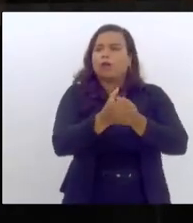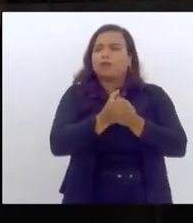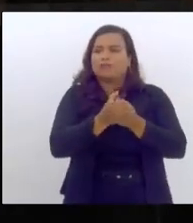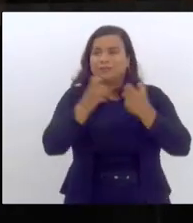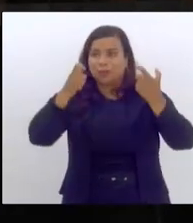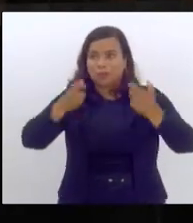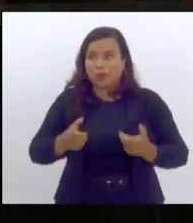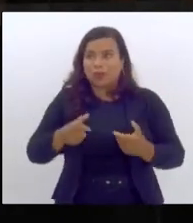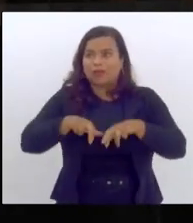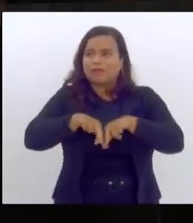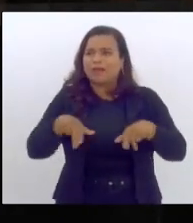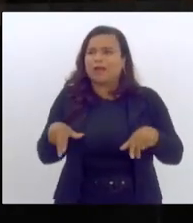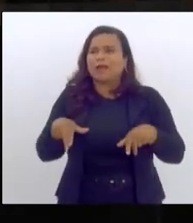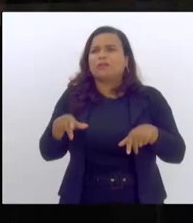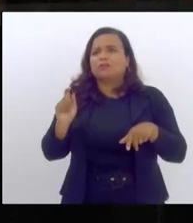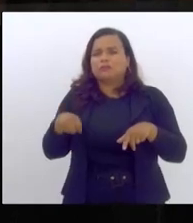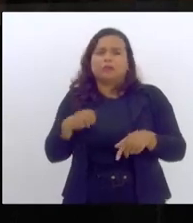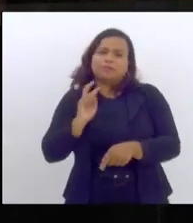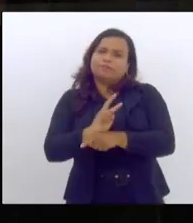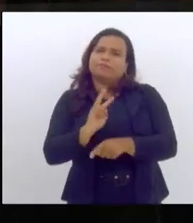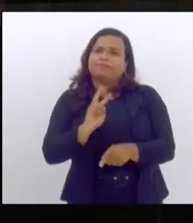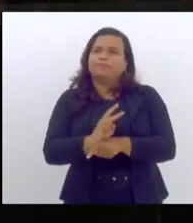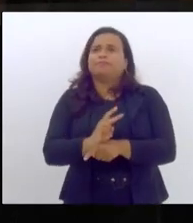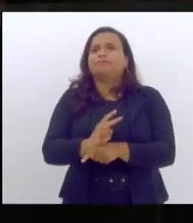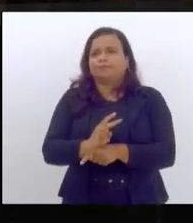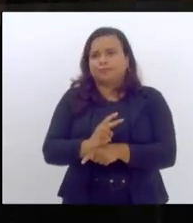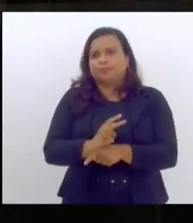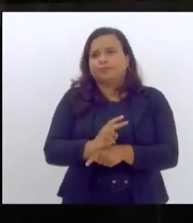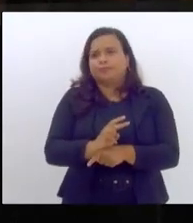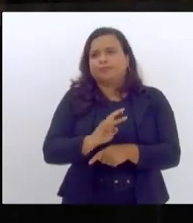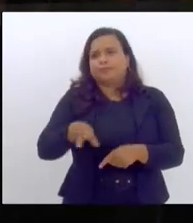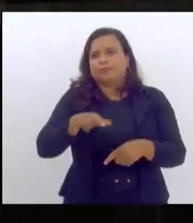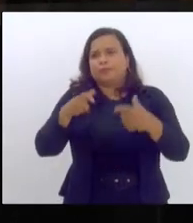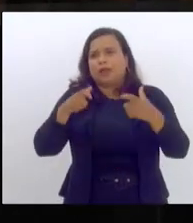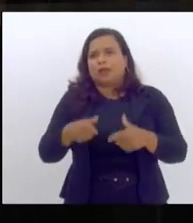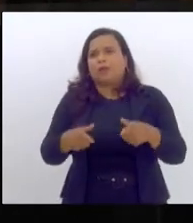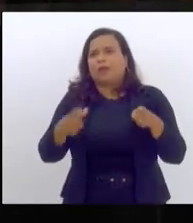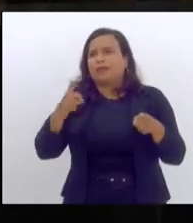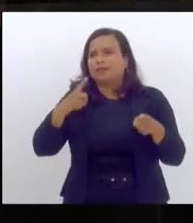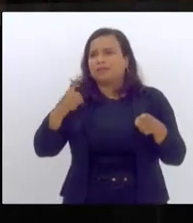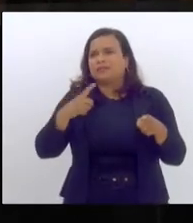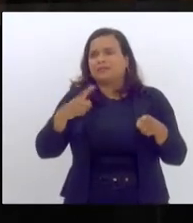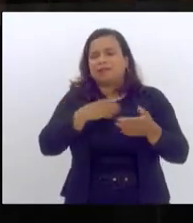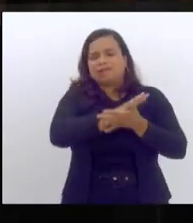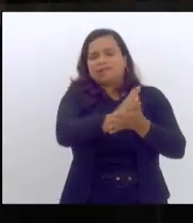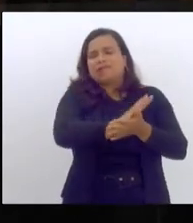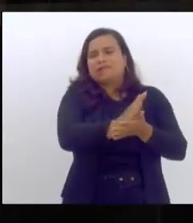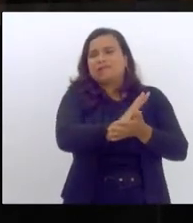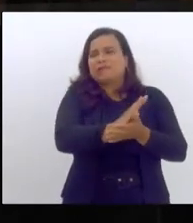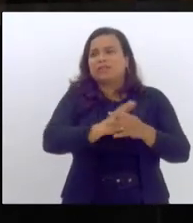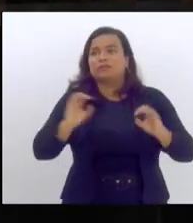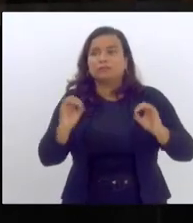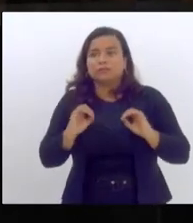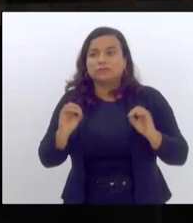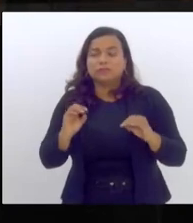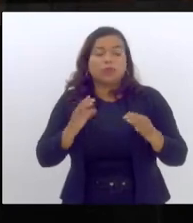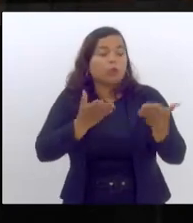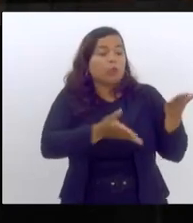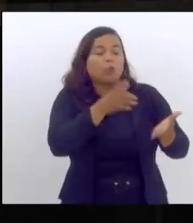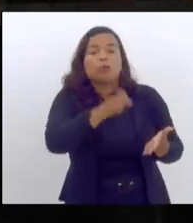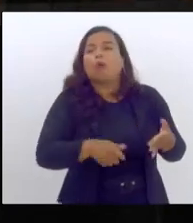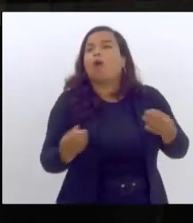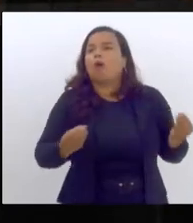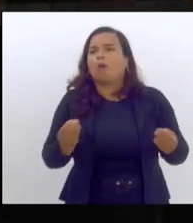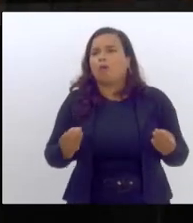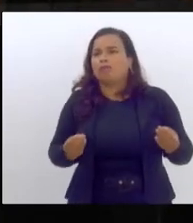se torne um lugar onde ela tenha mais outros níveis de opressões? Como é que a gente cuida dessa mulher para ela não